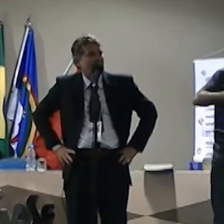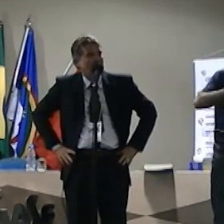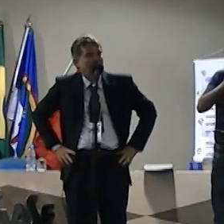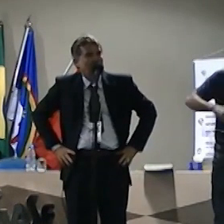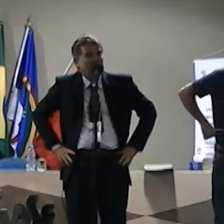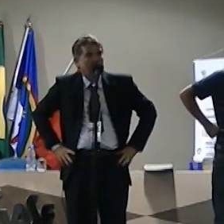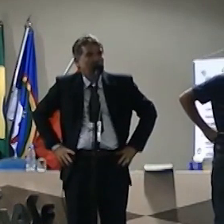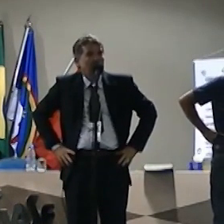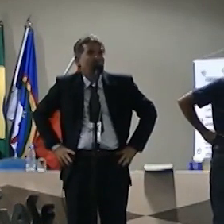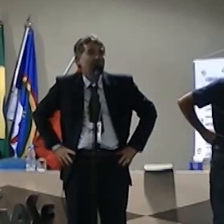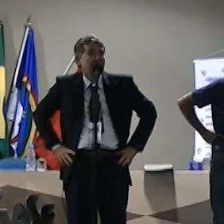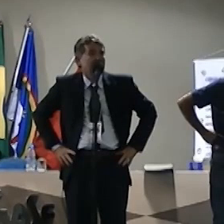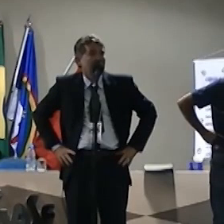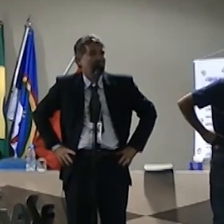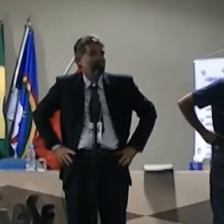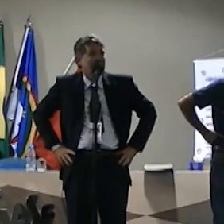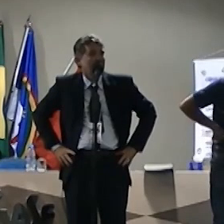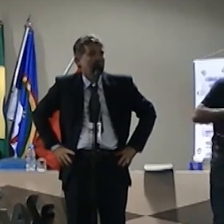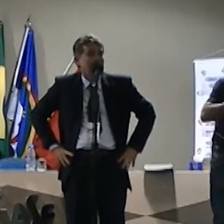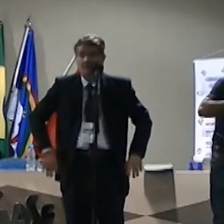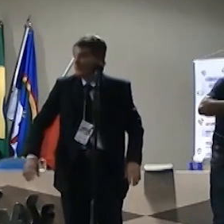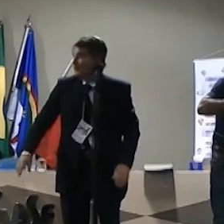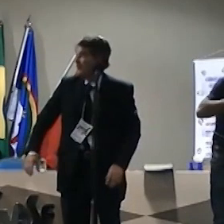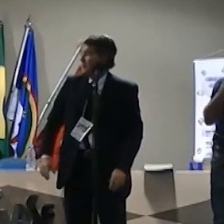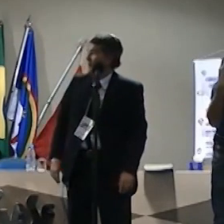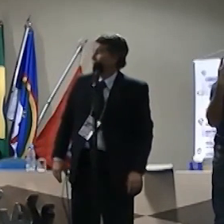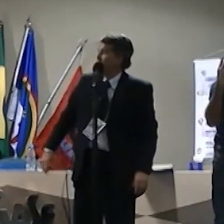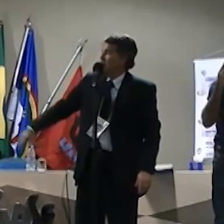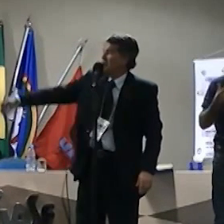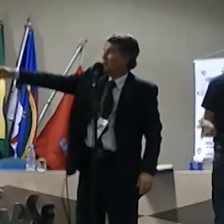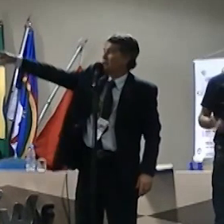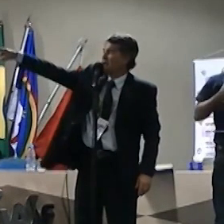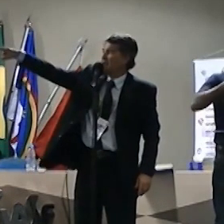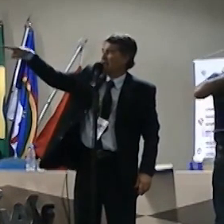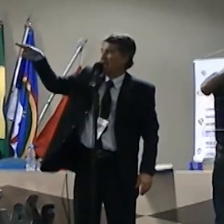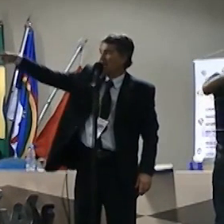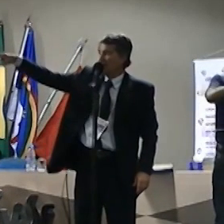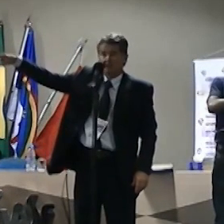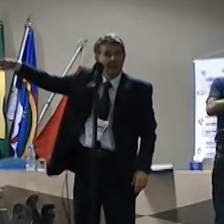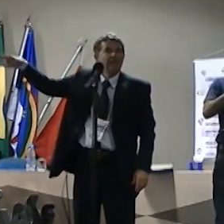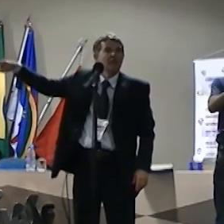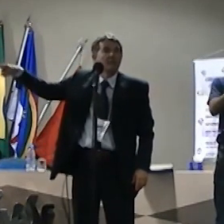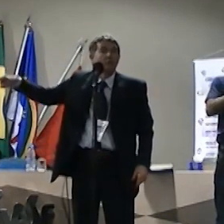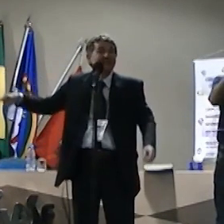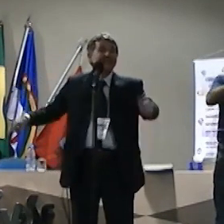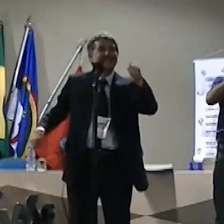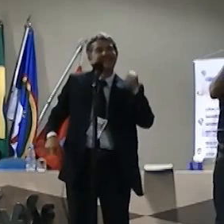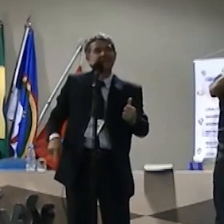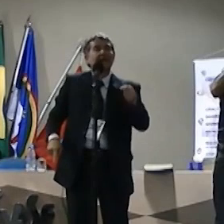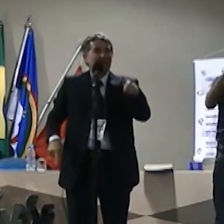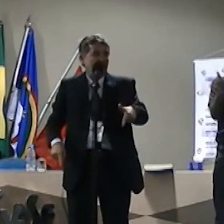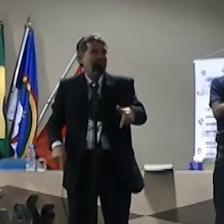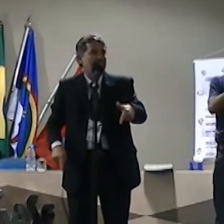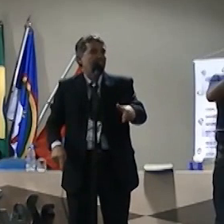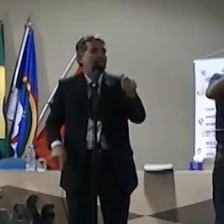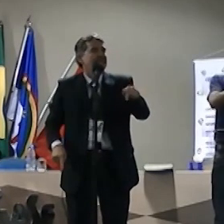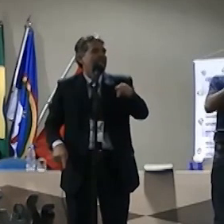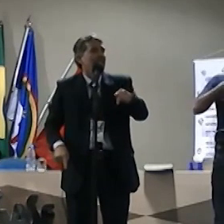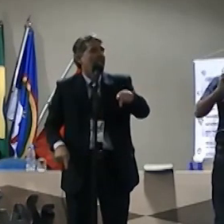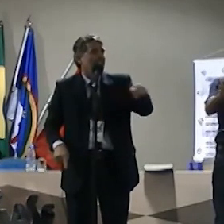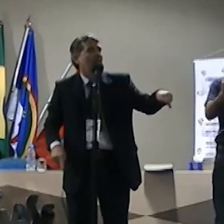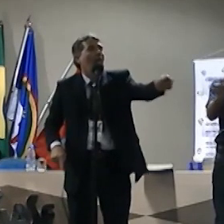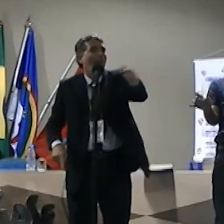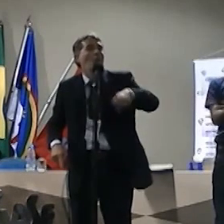é isso? Eu faço isso em 6 meses. Então tem que aprender Libras e língua portuguesa escrita à criança, para